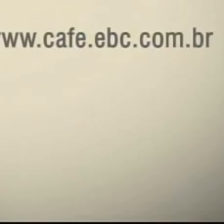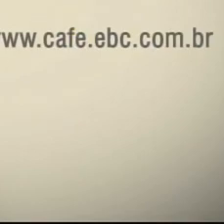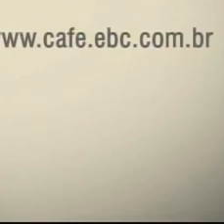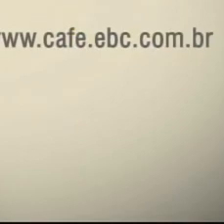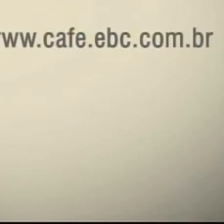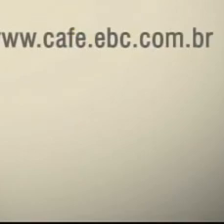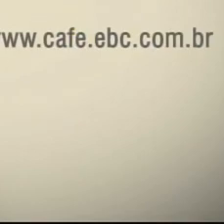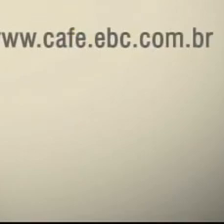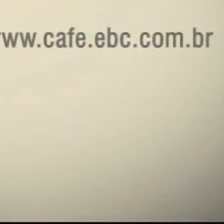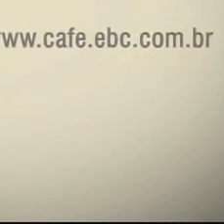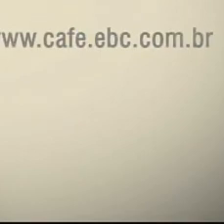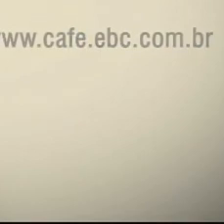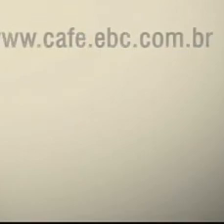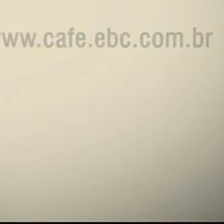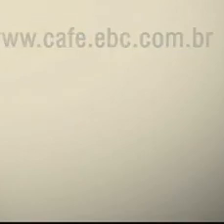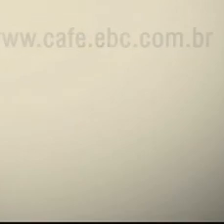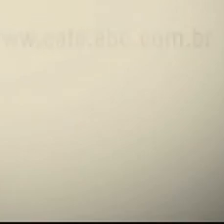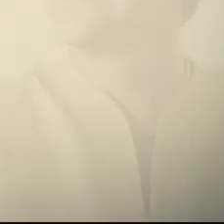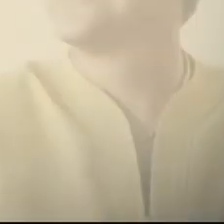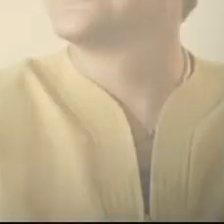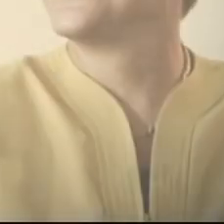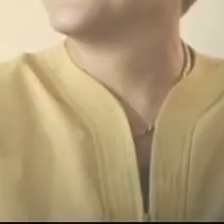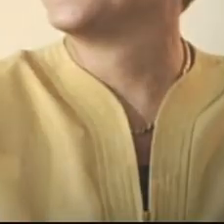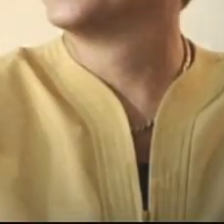www.café.ebc.com.br. Voltamos segunda-feira. Até lá!